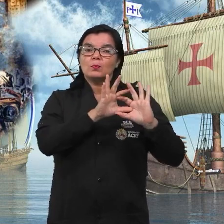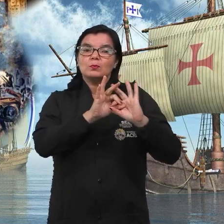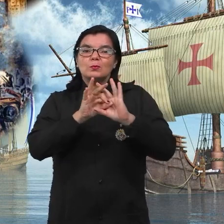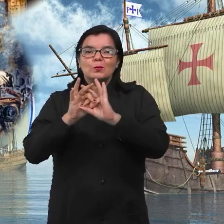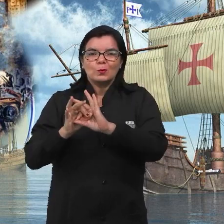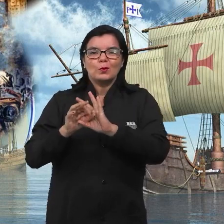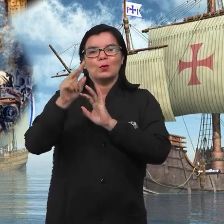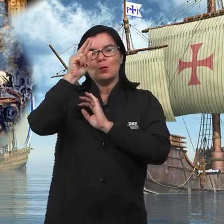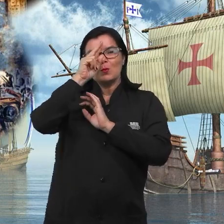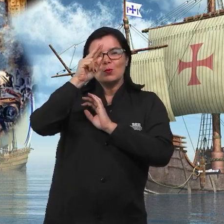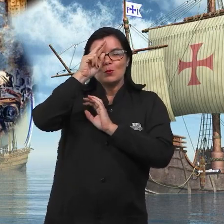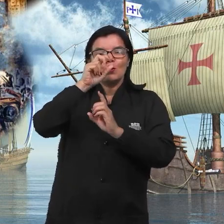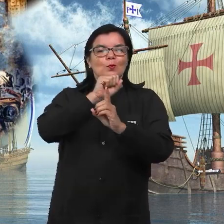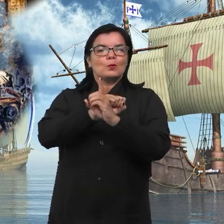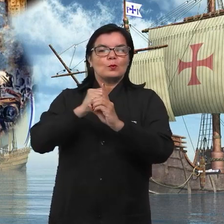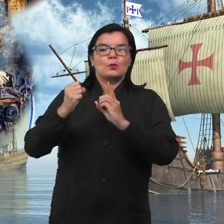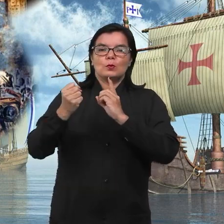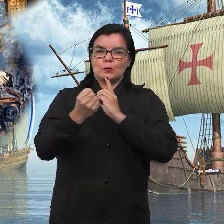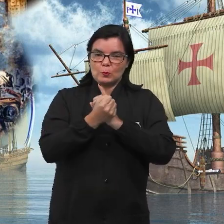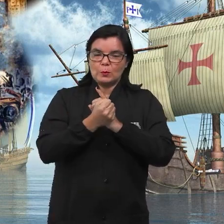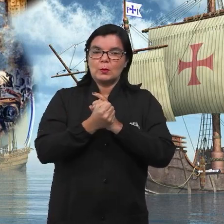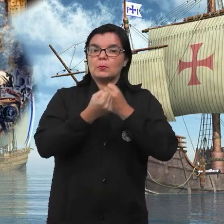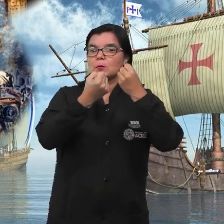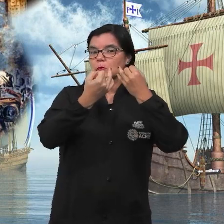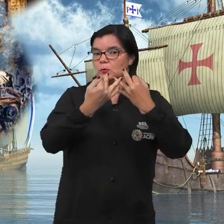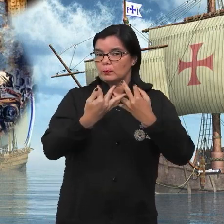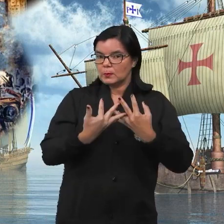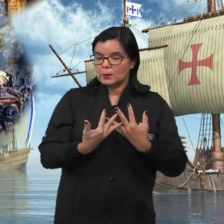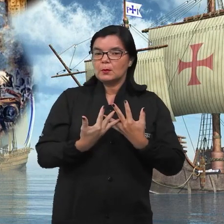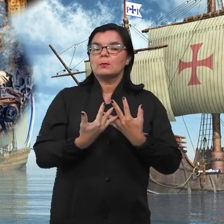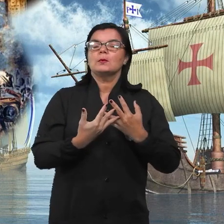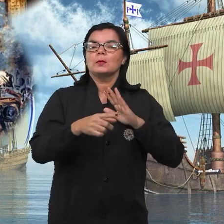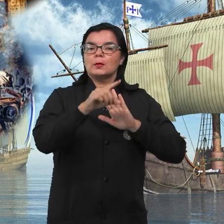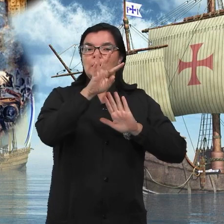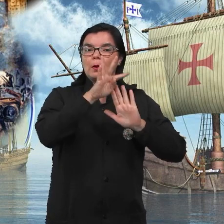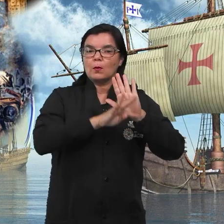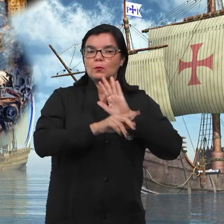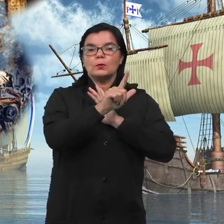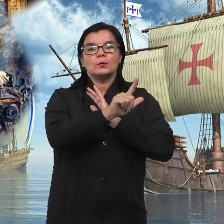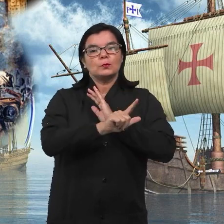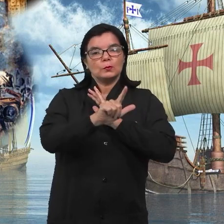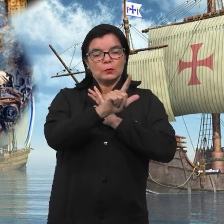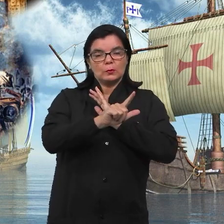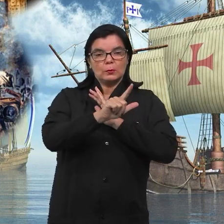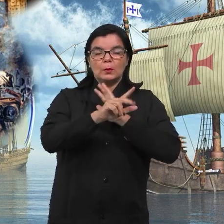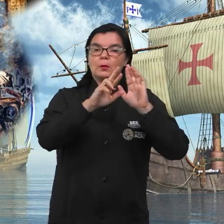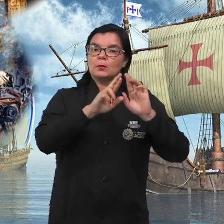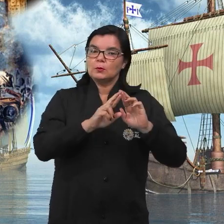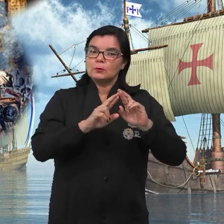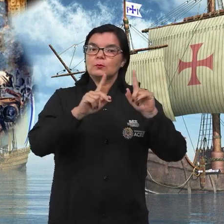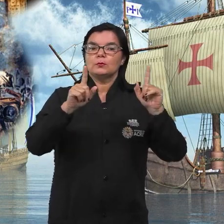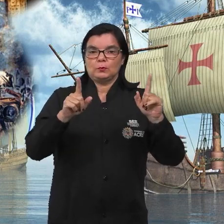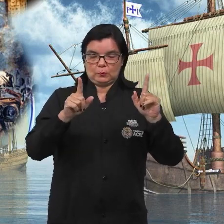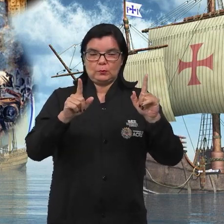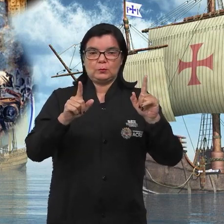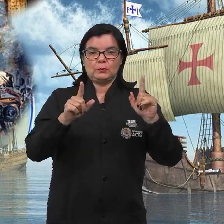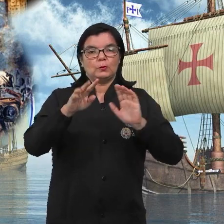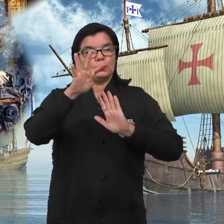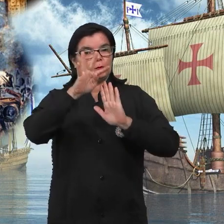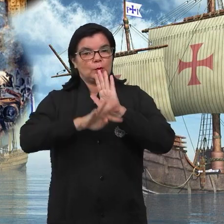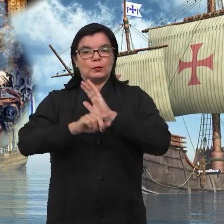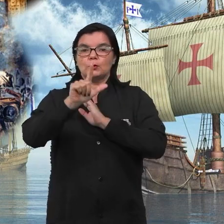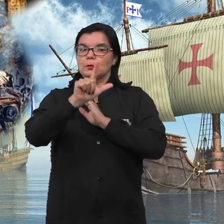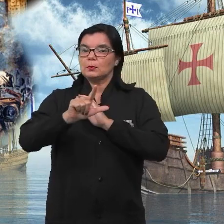histórico-social, porque nós falamos aqui do que é o texto literário, nós diferenciamos esse texto literário do texto